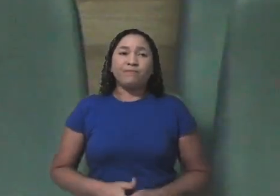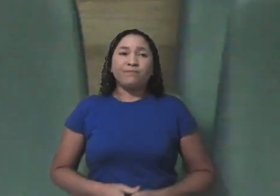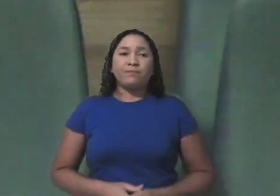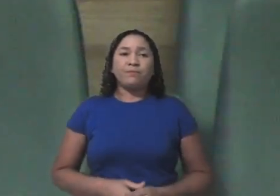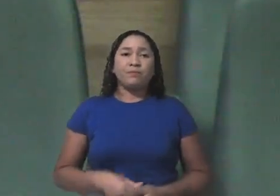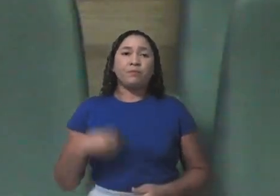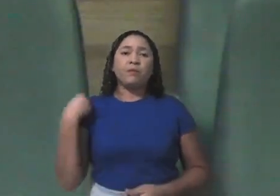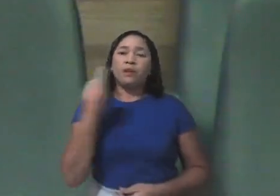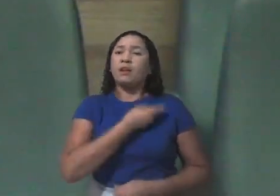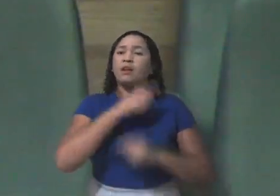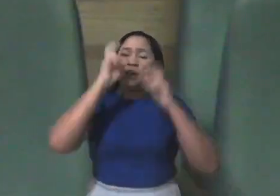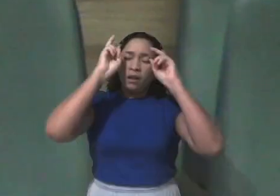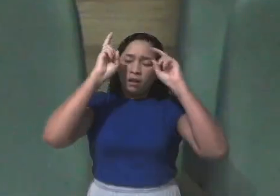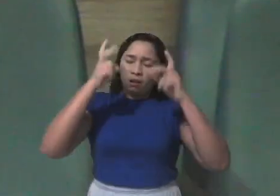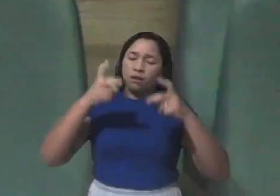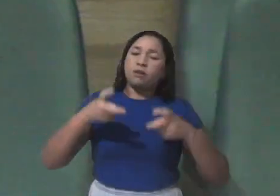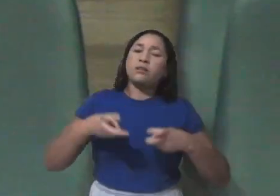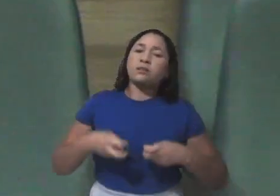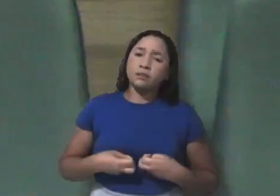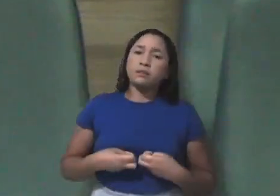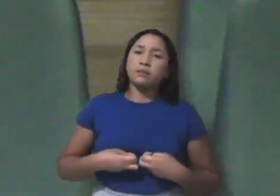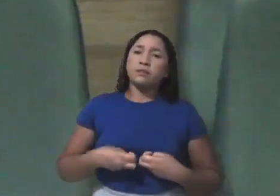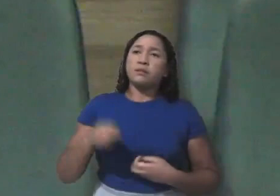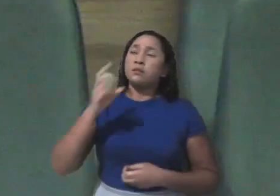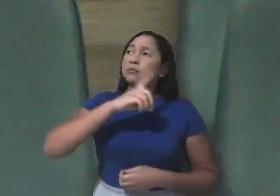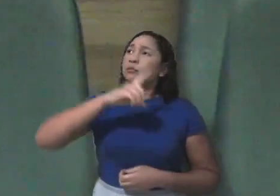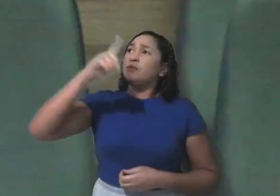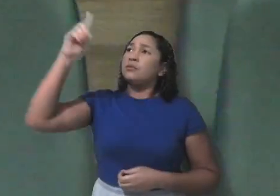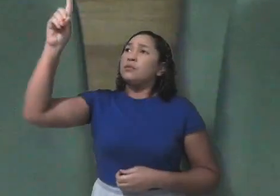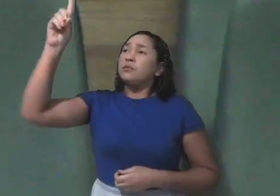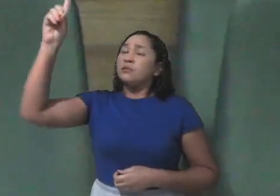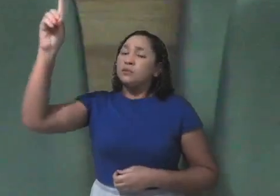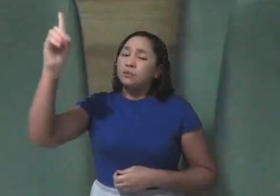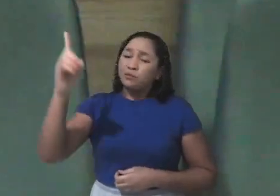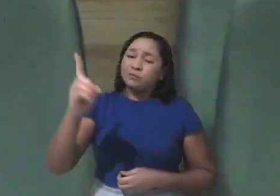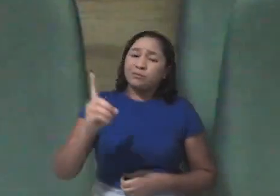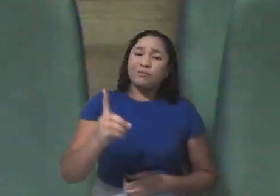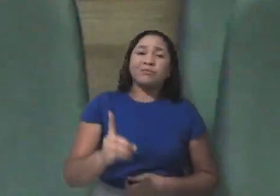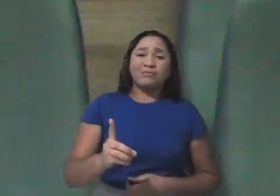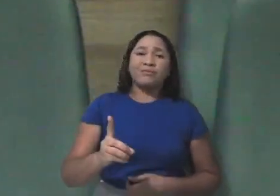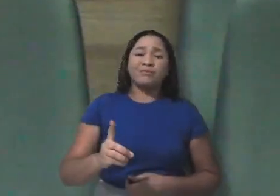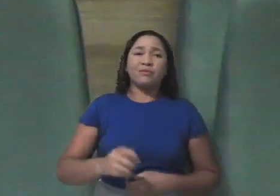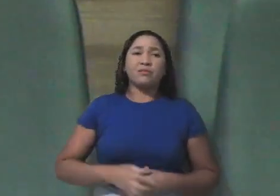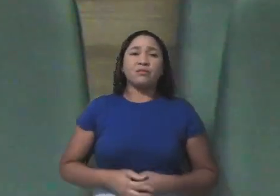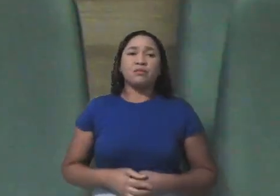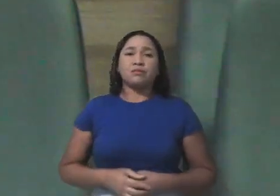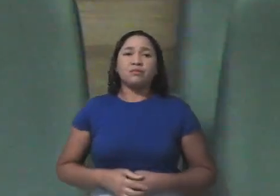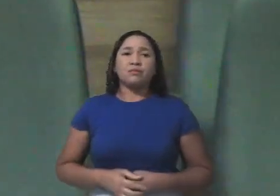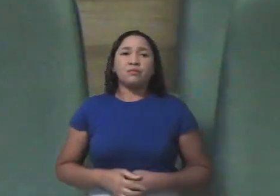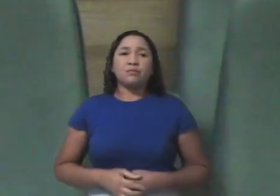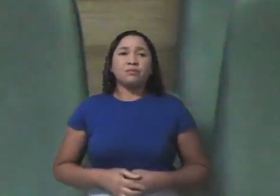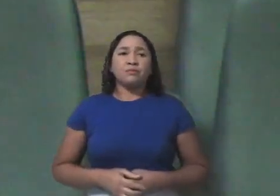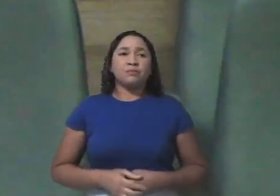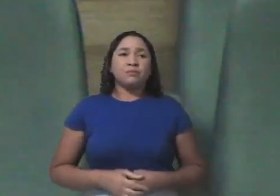já enviou o seu Filho para a redenção, por que nós temos que passar pela grande tribulação?